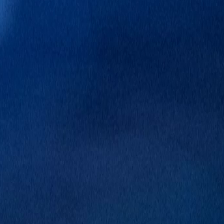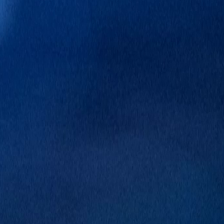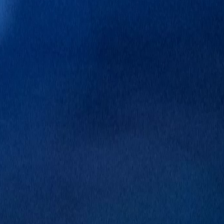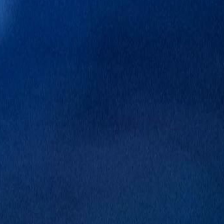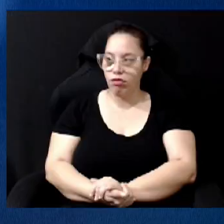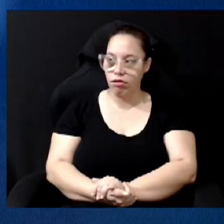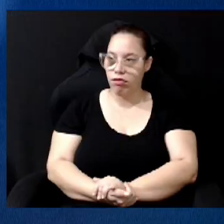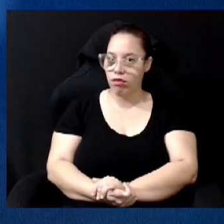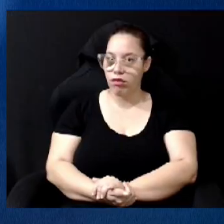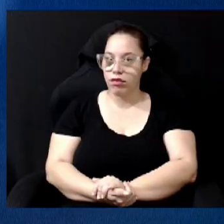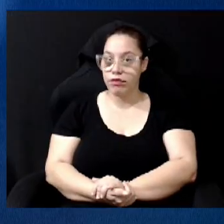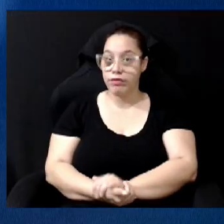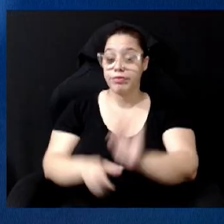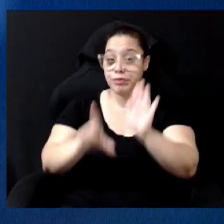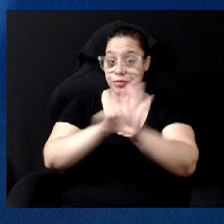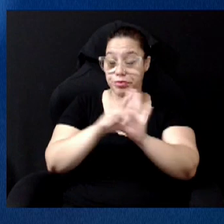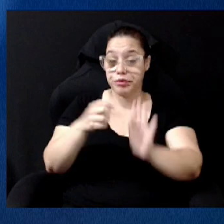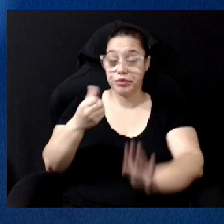A Lei nº